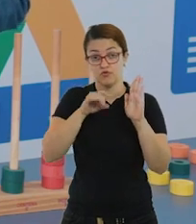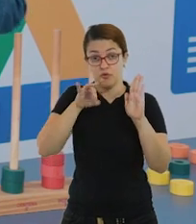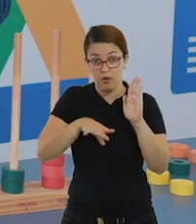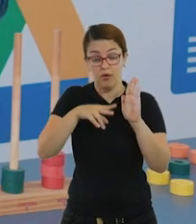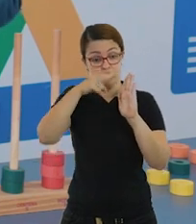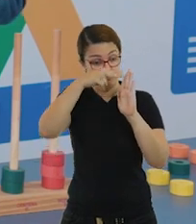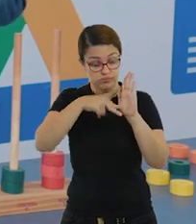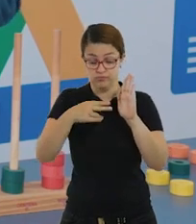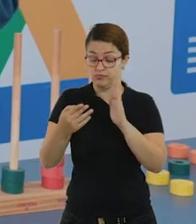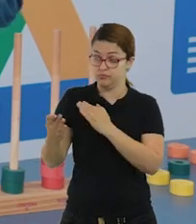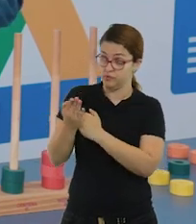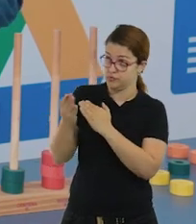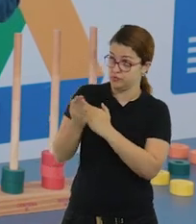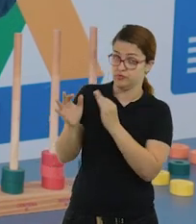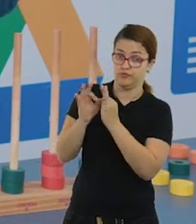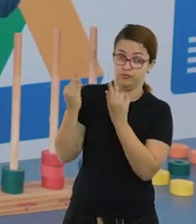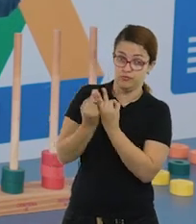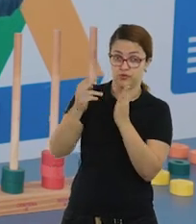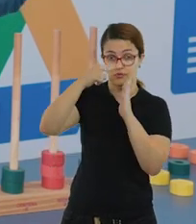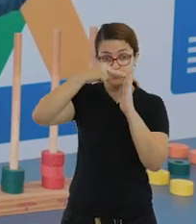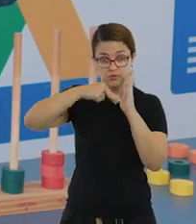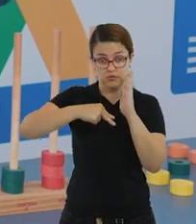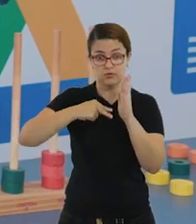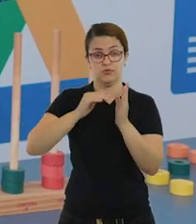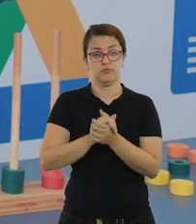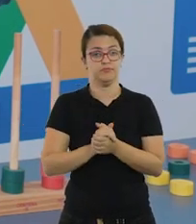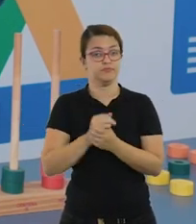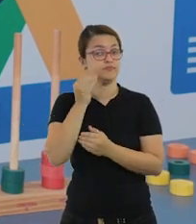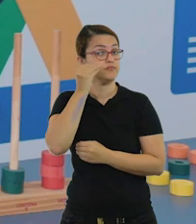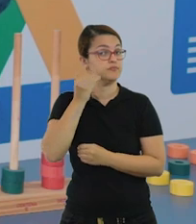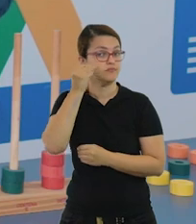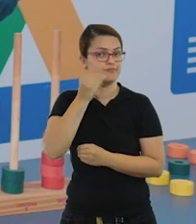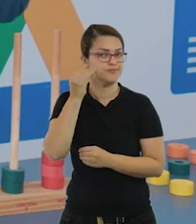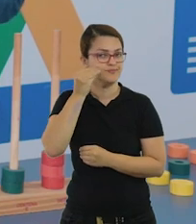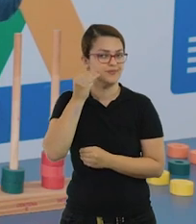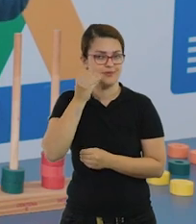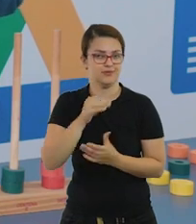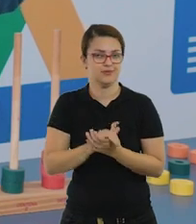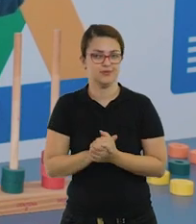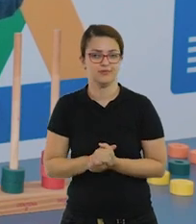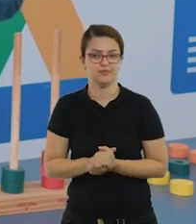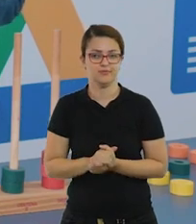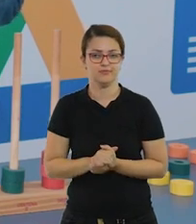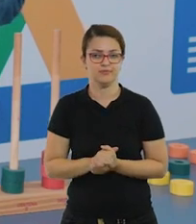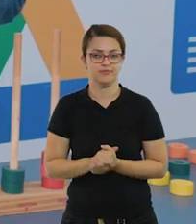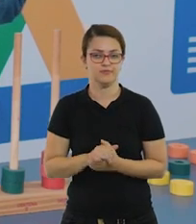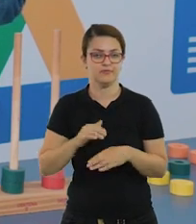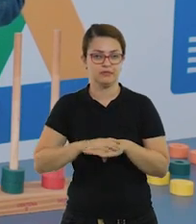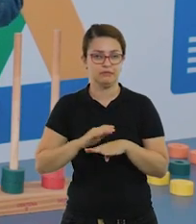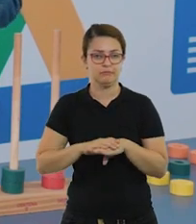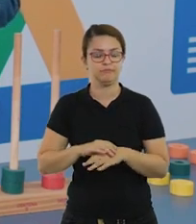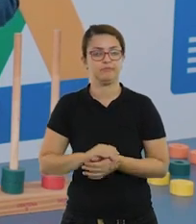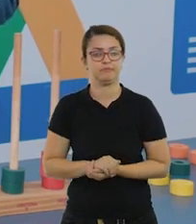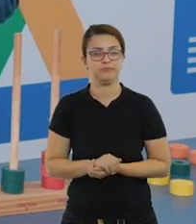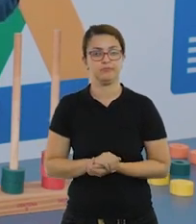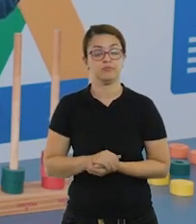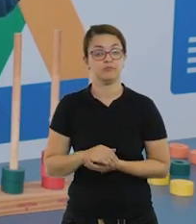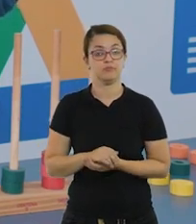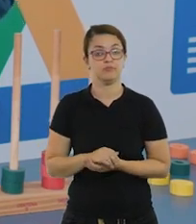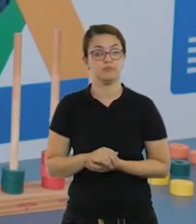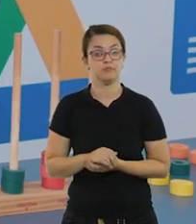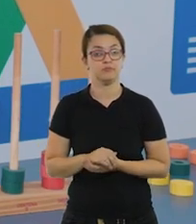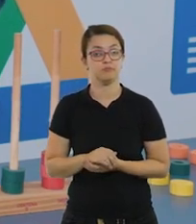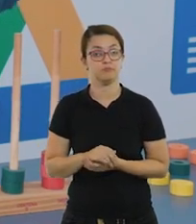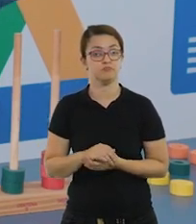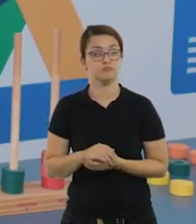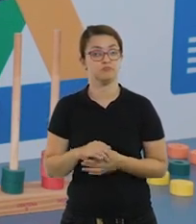Toda a explicação. Então é só vocês olharem lá, pede ajuda para um adulto, faz a leitura e realiza a experiência aí na casa de vocês, tá bom?